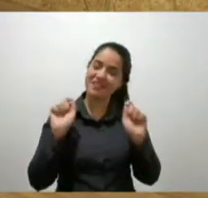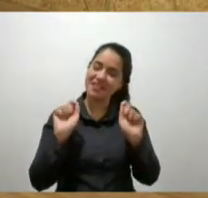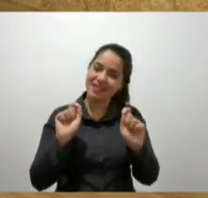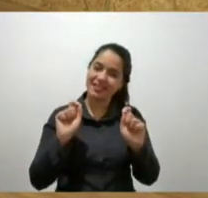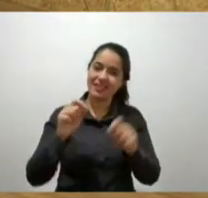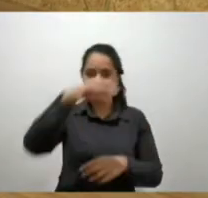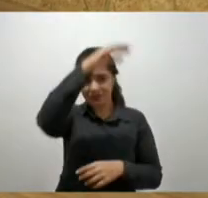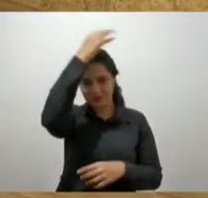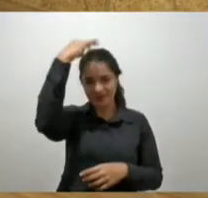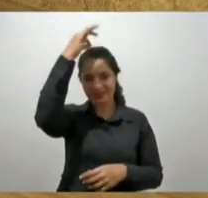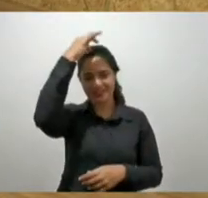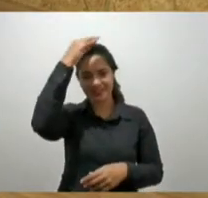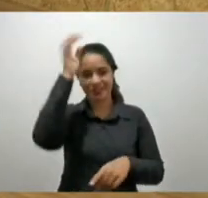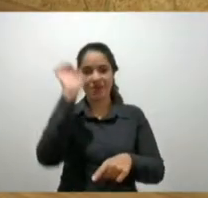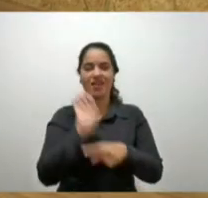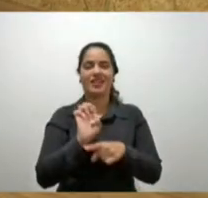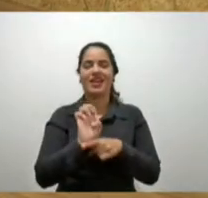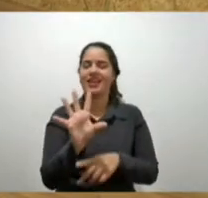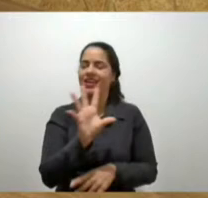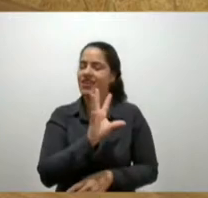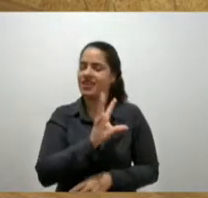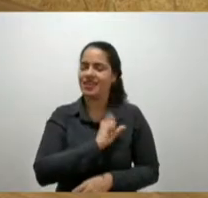e que eu tenho uma maior admiração.